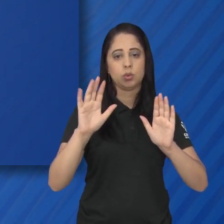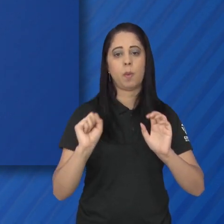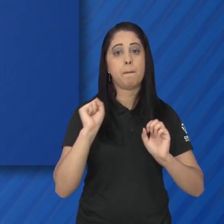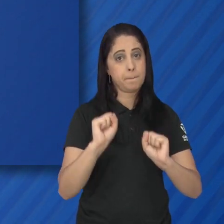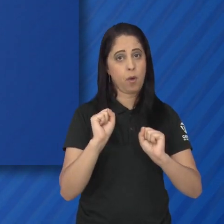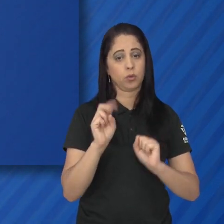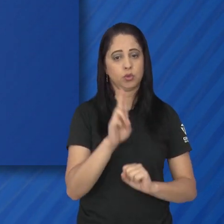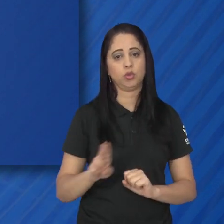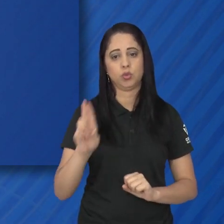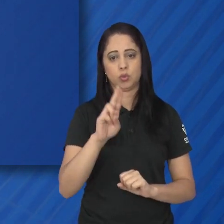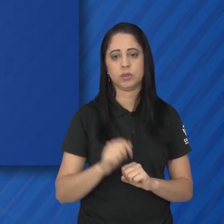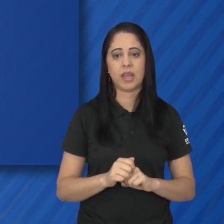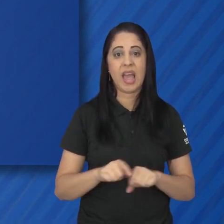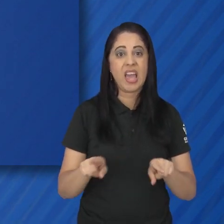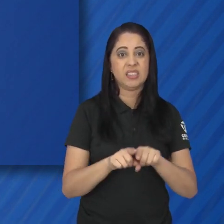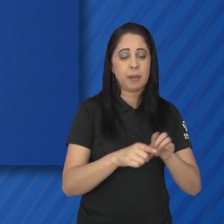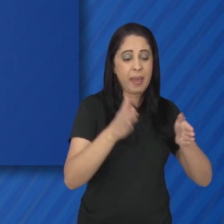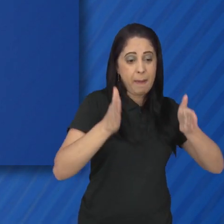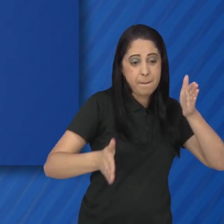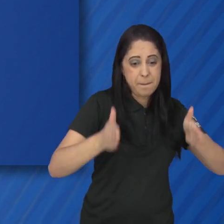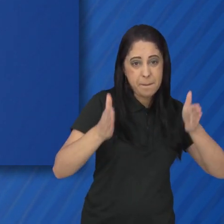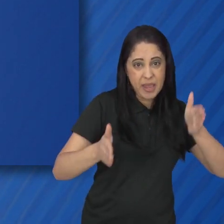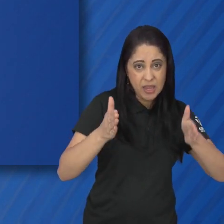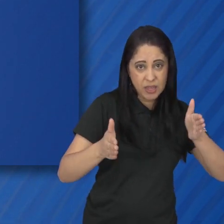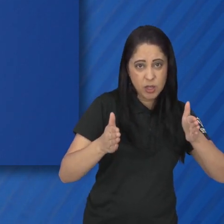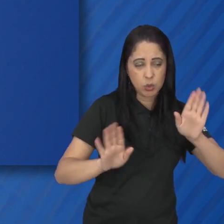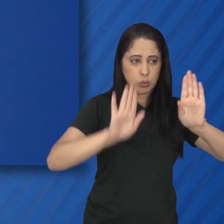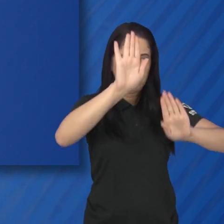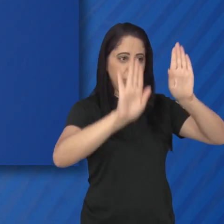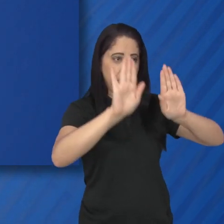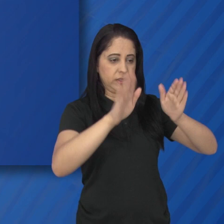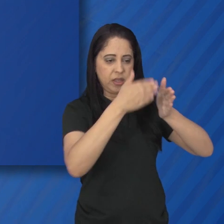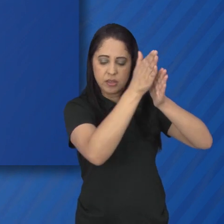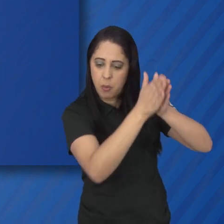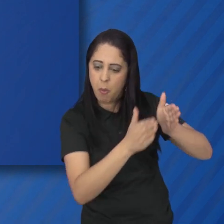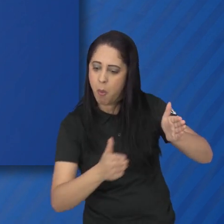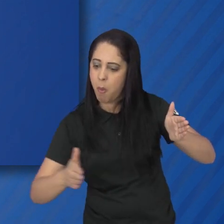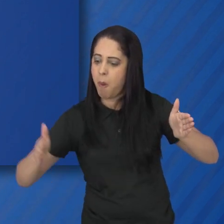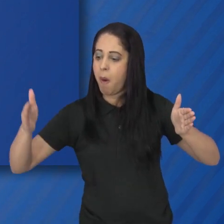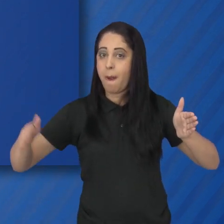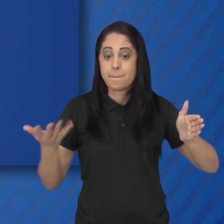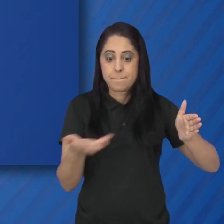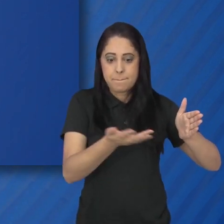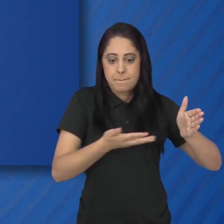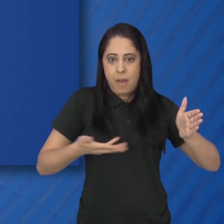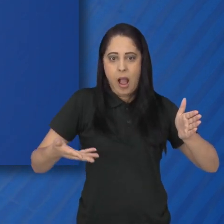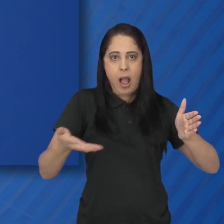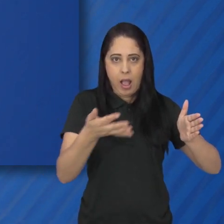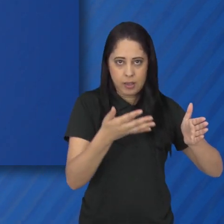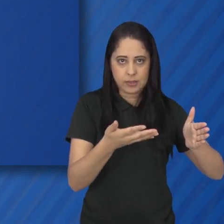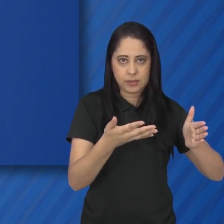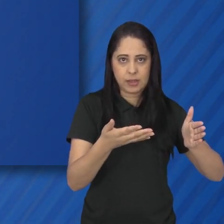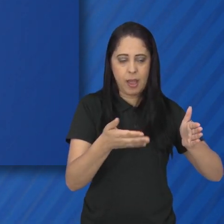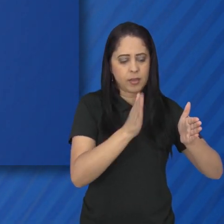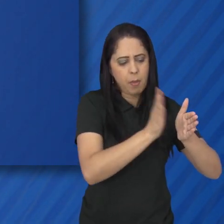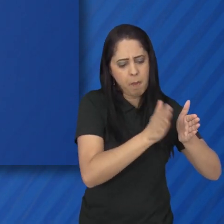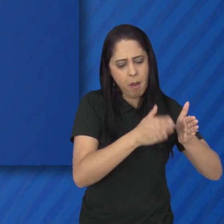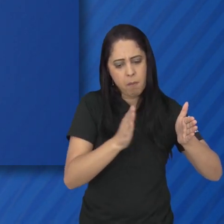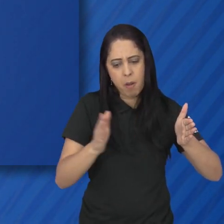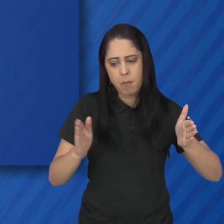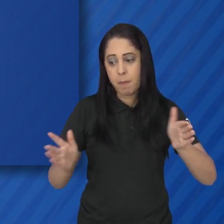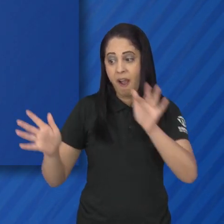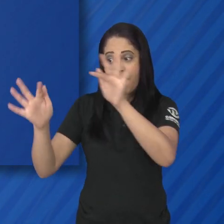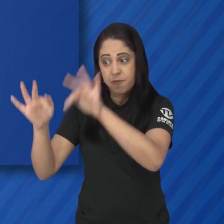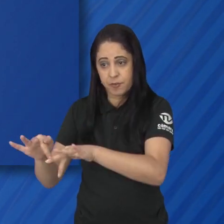mais agilidade nas fases de licitação, já que primeiro deve acontecer a etapa de propostas e julgamento, para que só depois seja